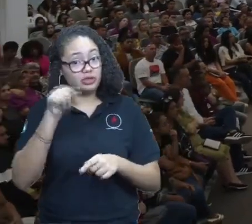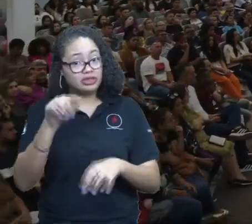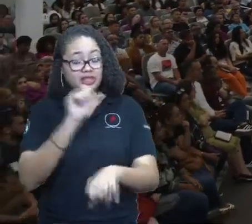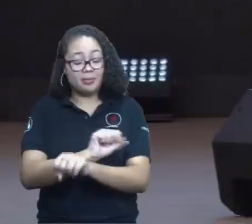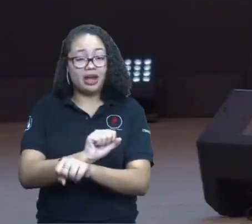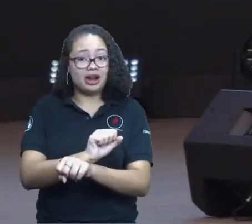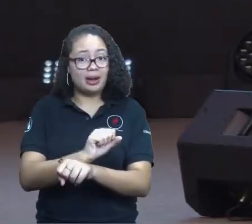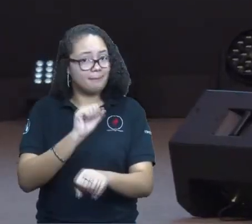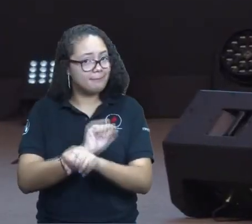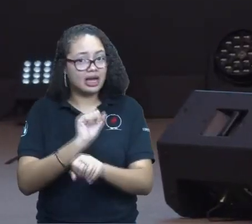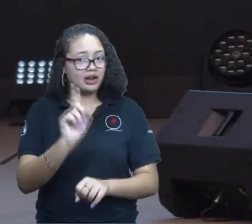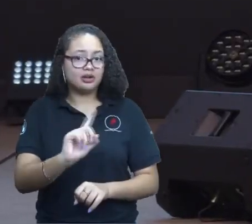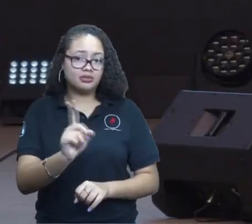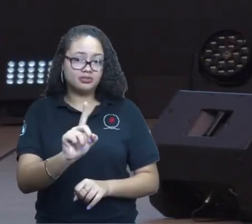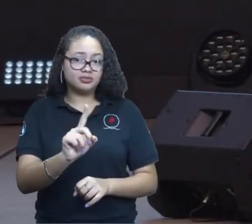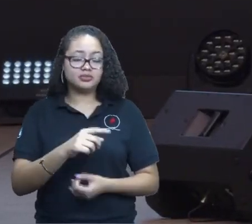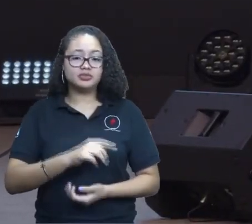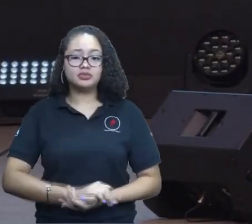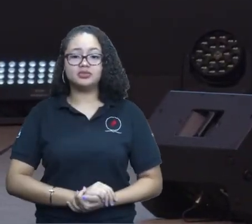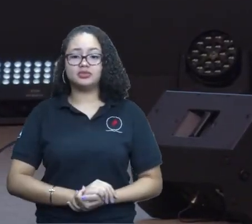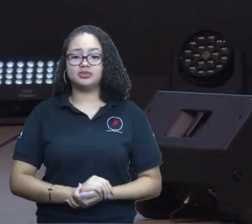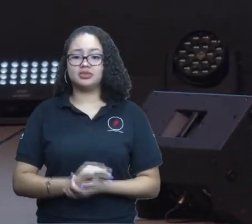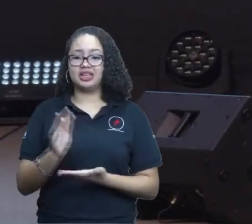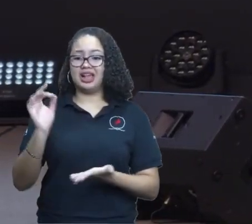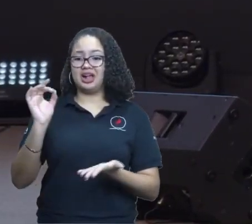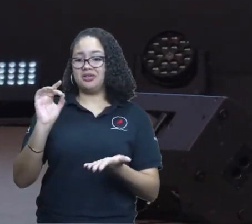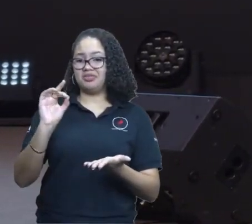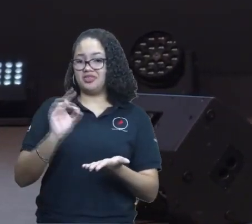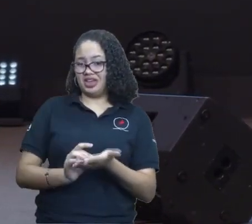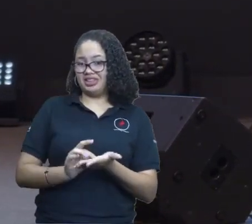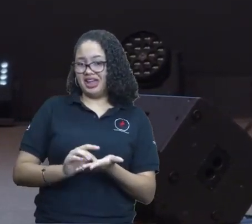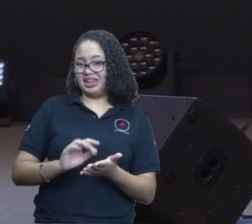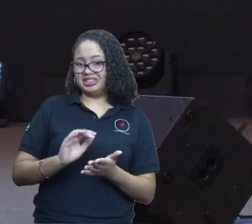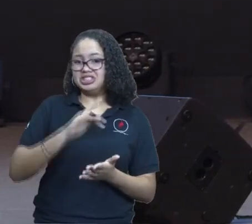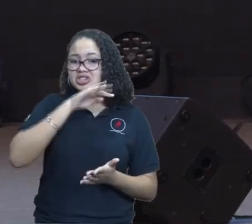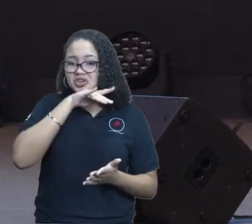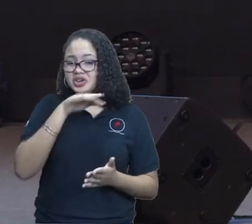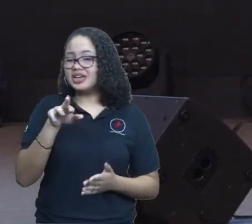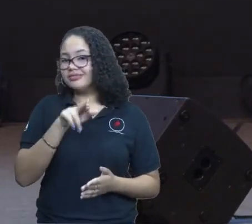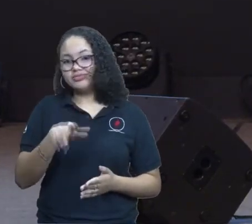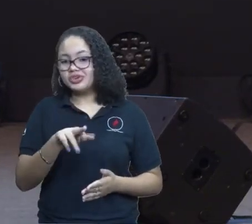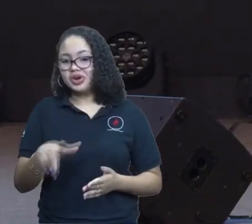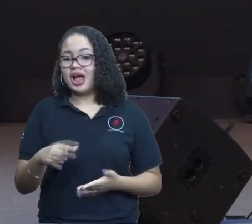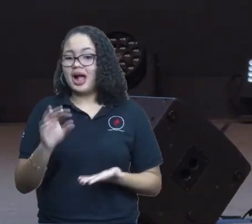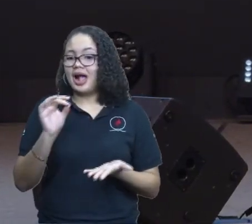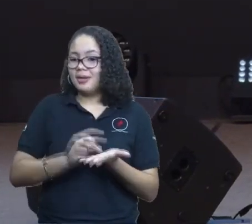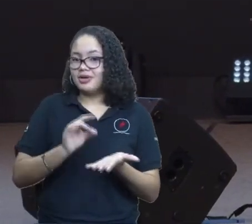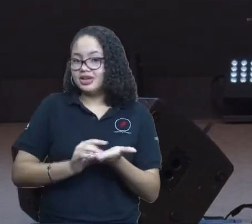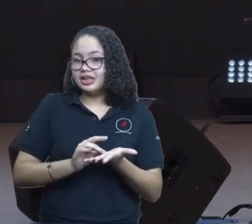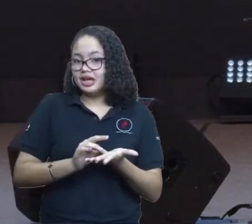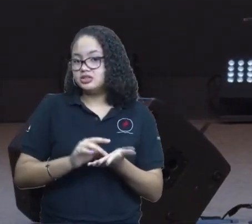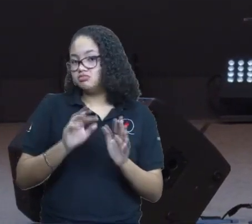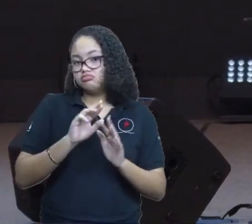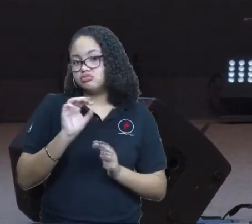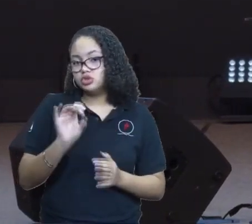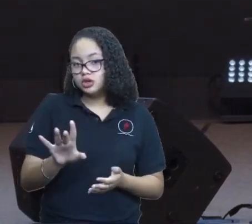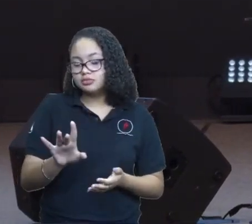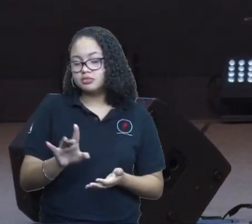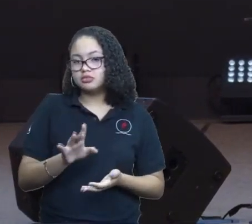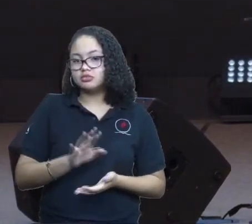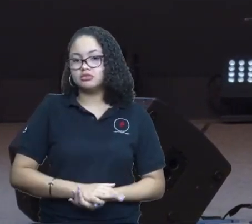Não Para Não e essa não é uma verdade cruel não isso é verdade que só